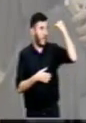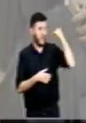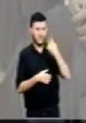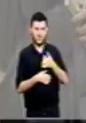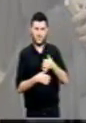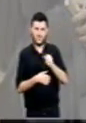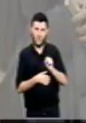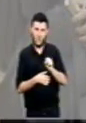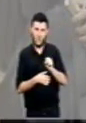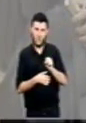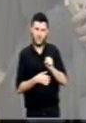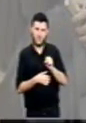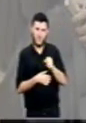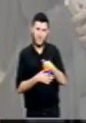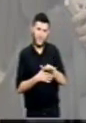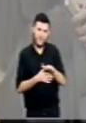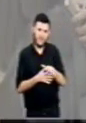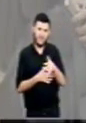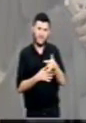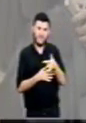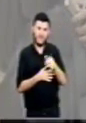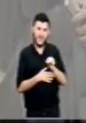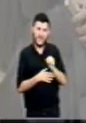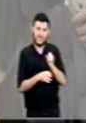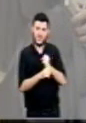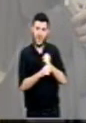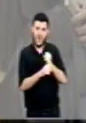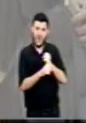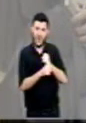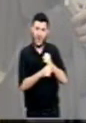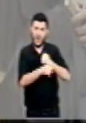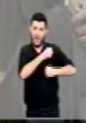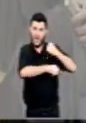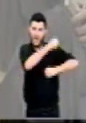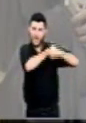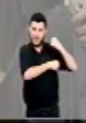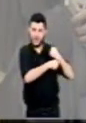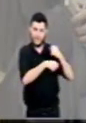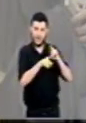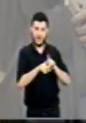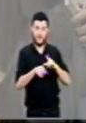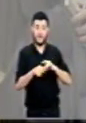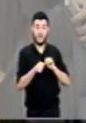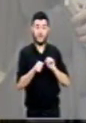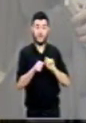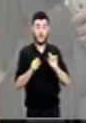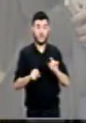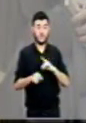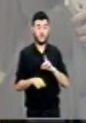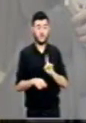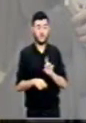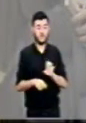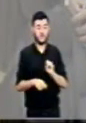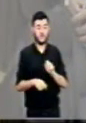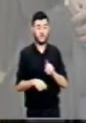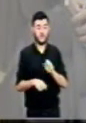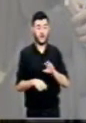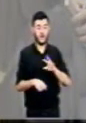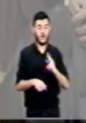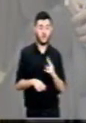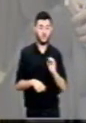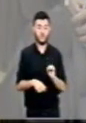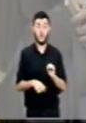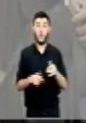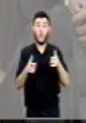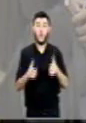20, eu despachava um agravo de instrumento no TRF1. Eu não vou declinar o nome do desembargador, porque